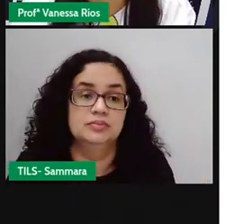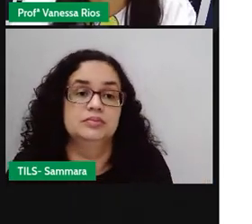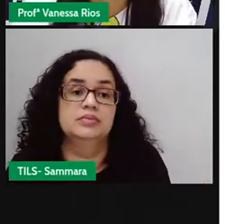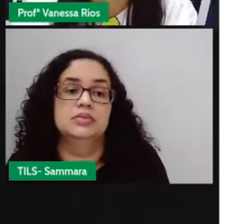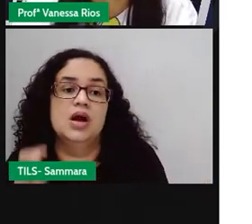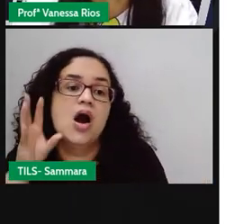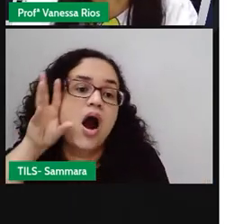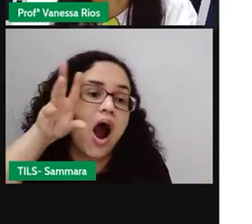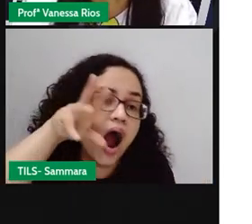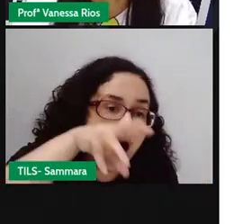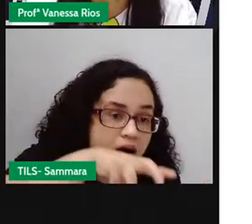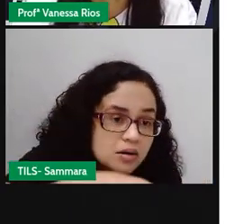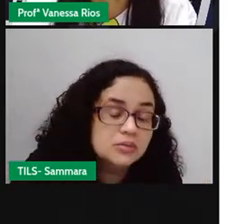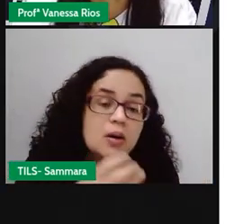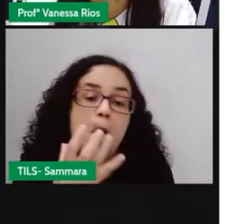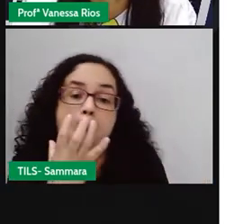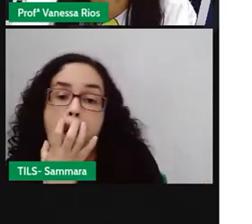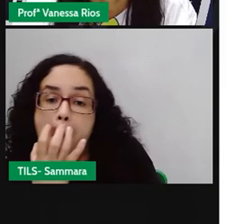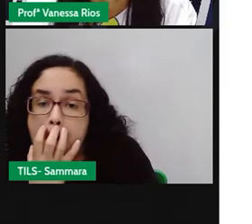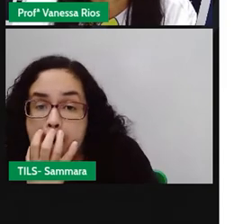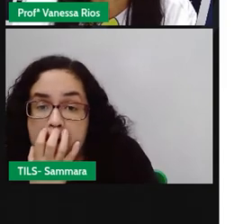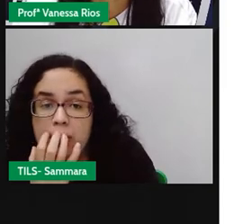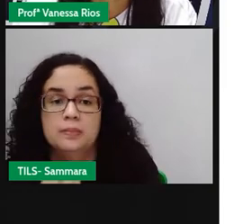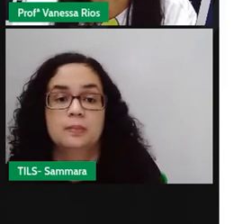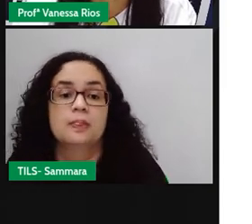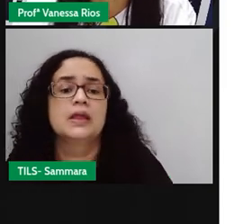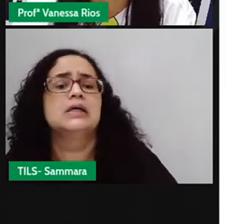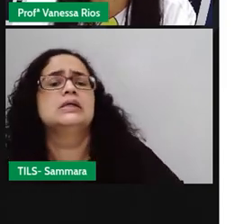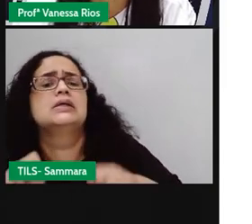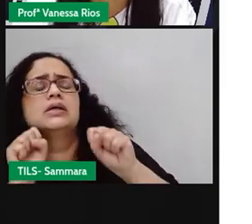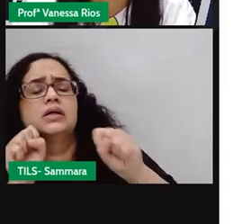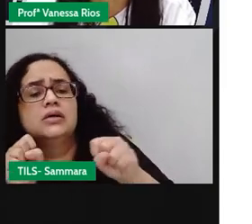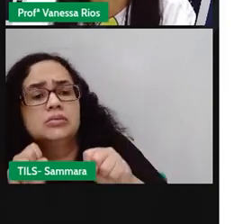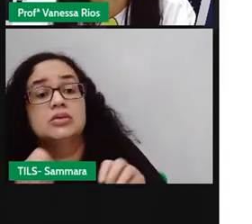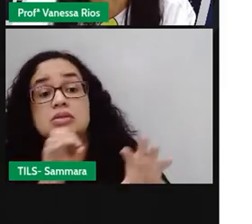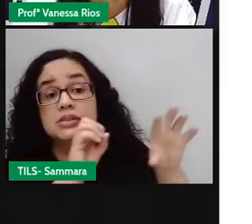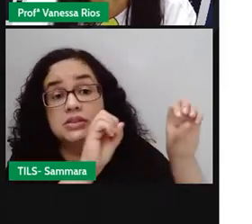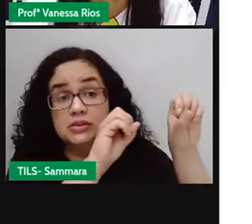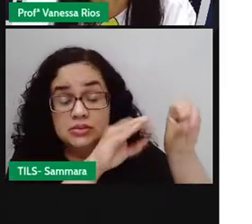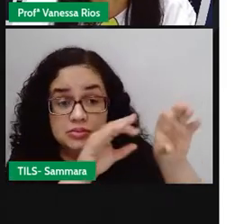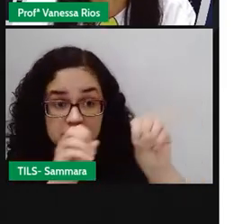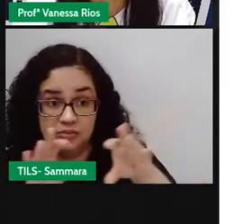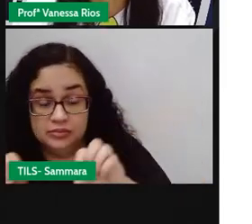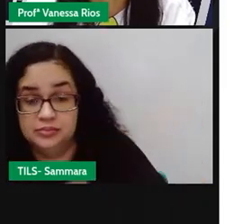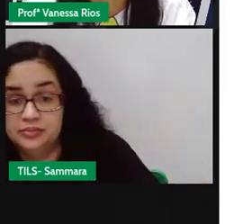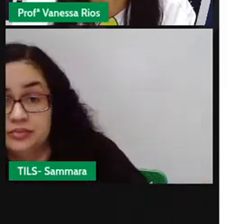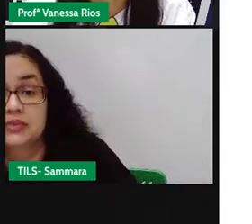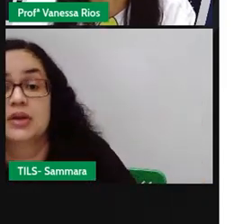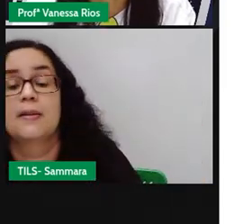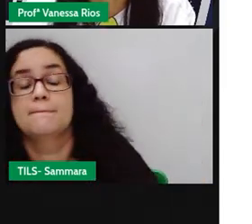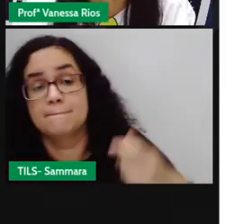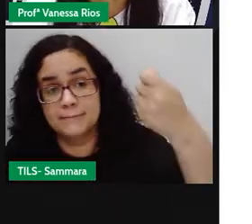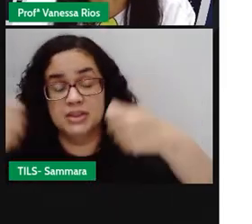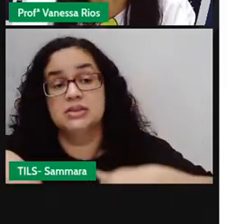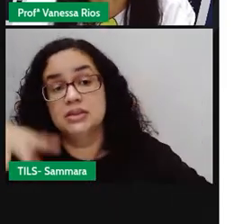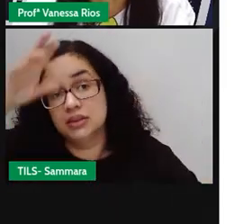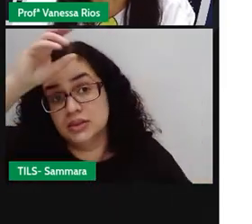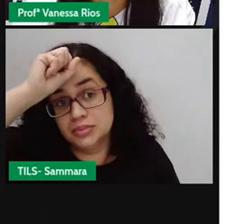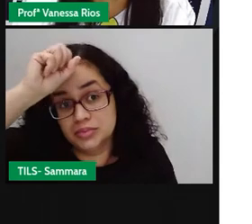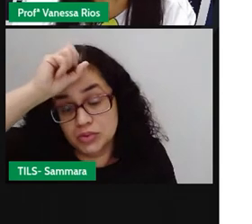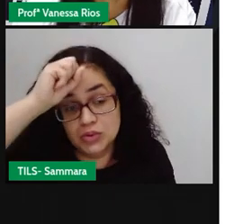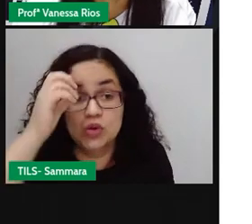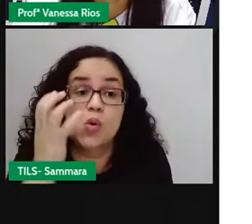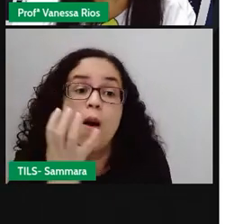sem ser devorada pelo bicho? Quem é que poderia lhe ensinar o que ela precisaria aprender?